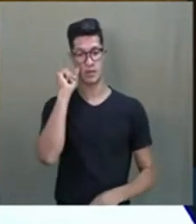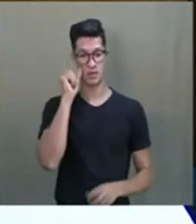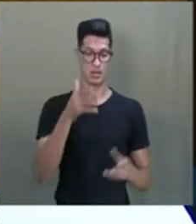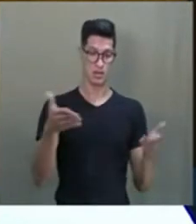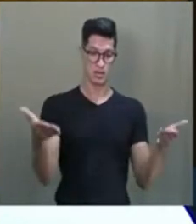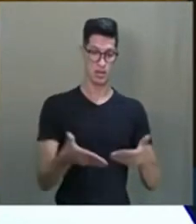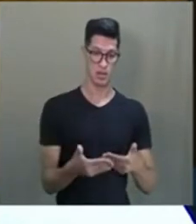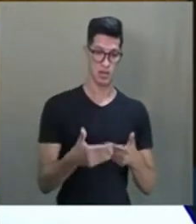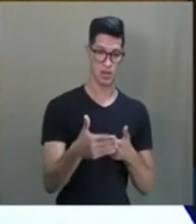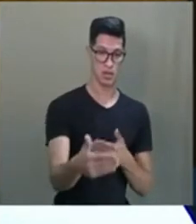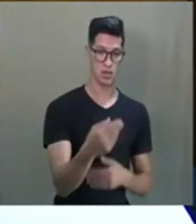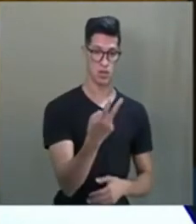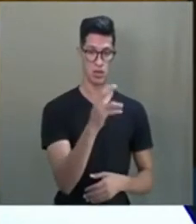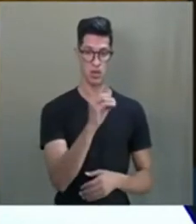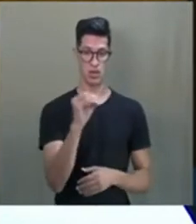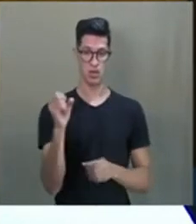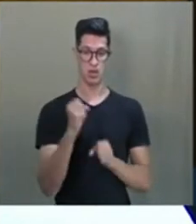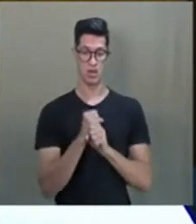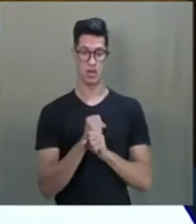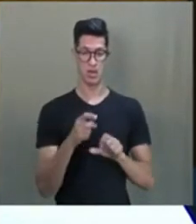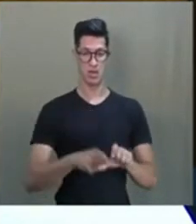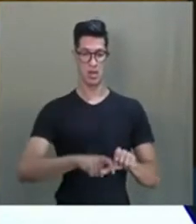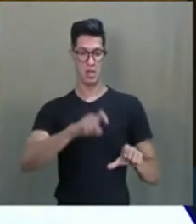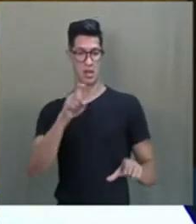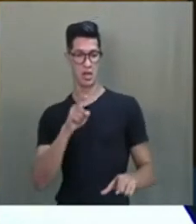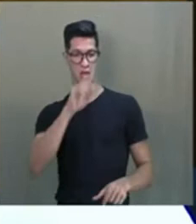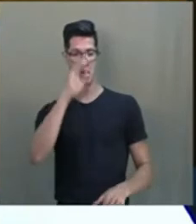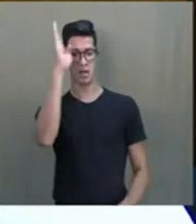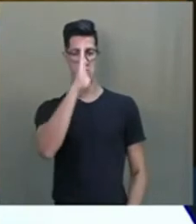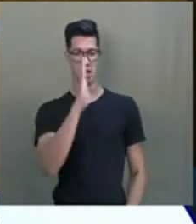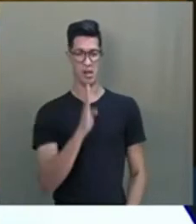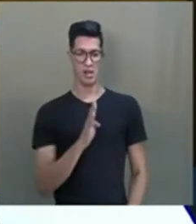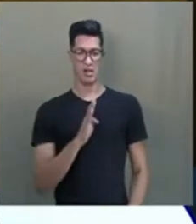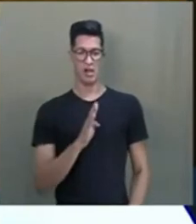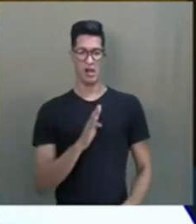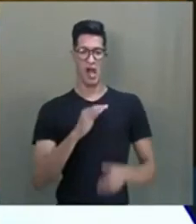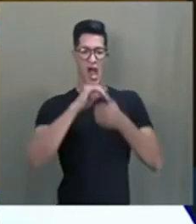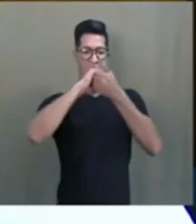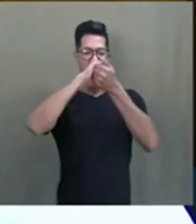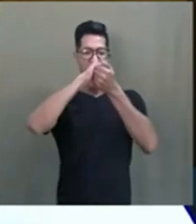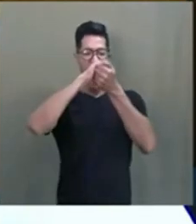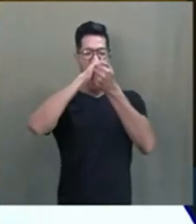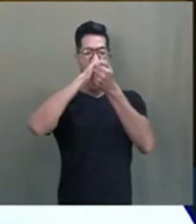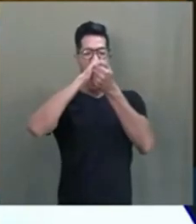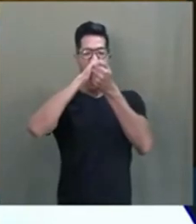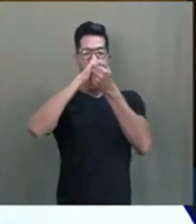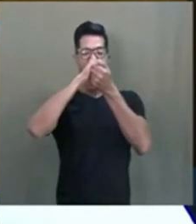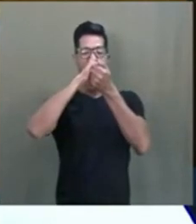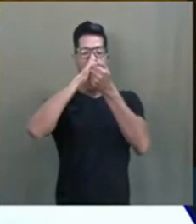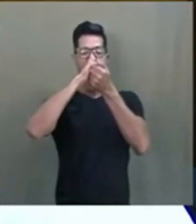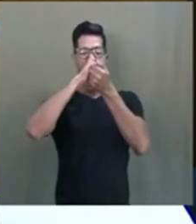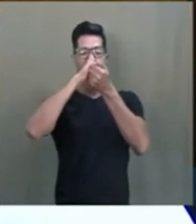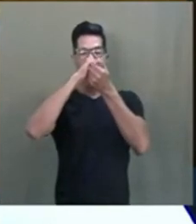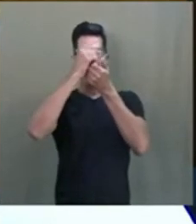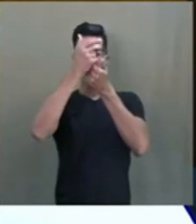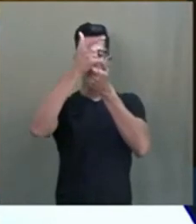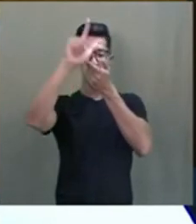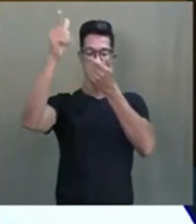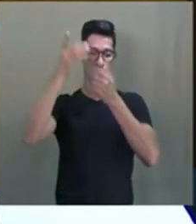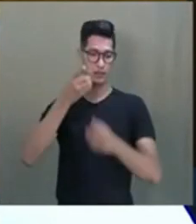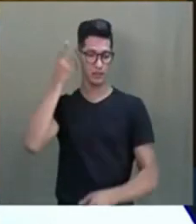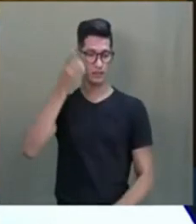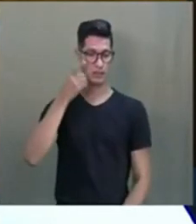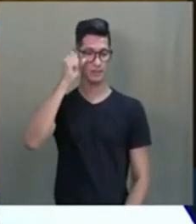hoje, 200 anos Independência do Brasil. Cumprimento os nobres deputados,